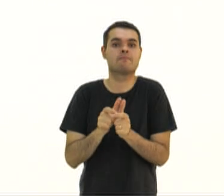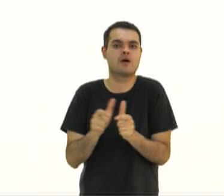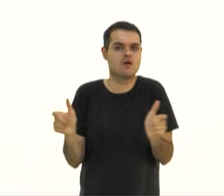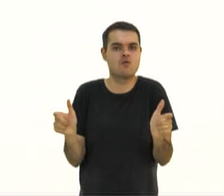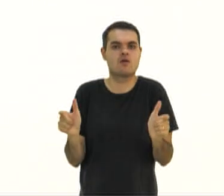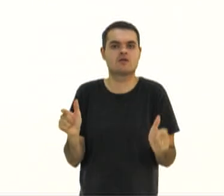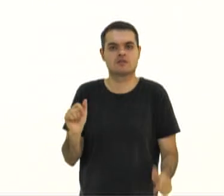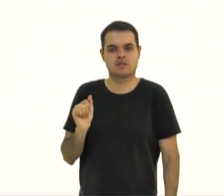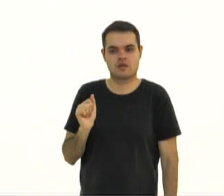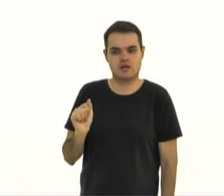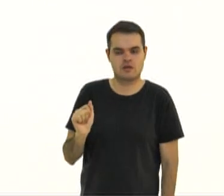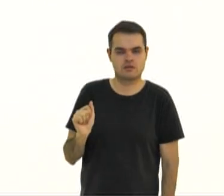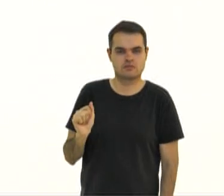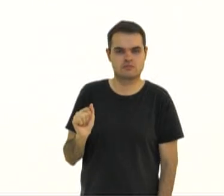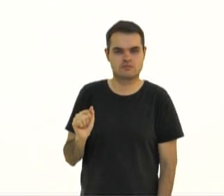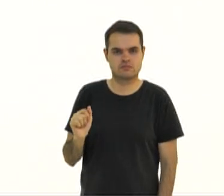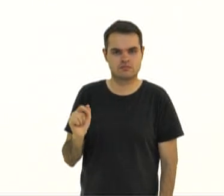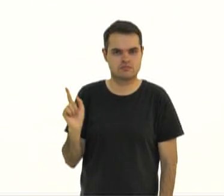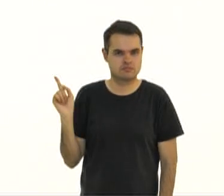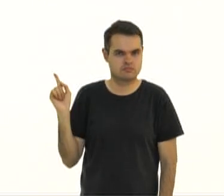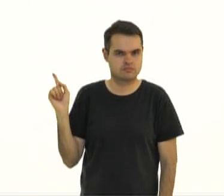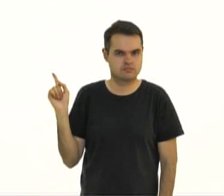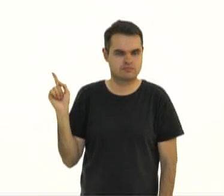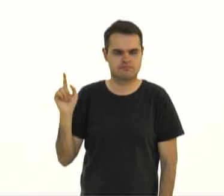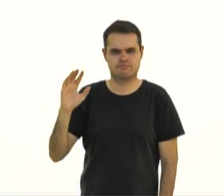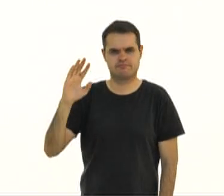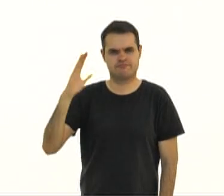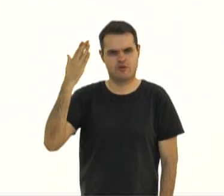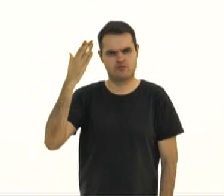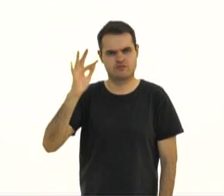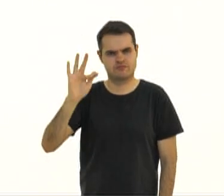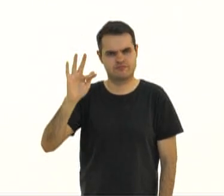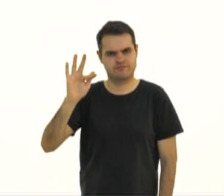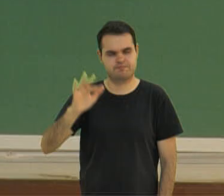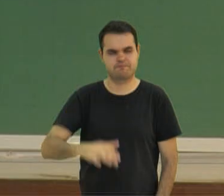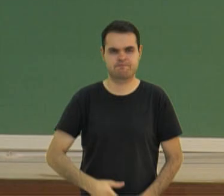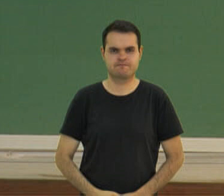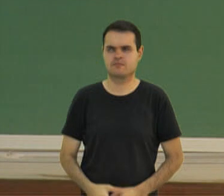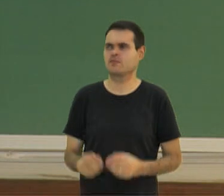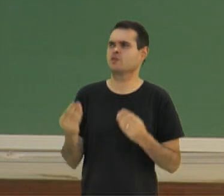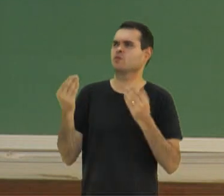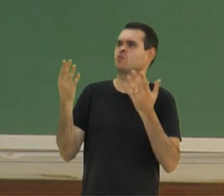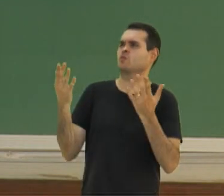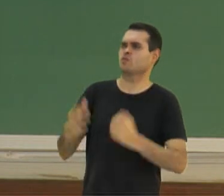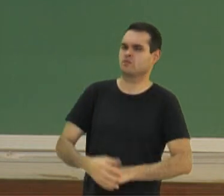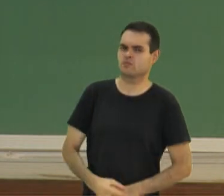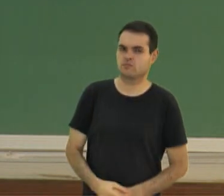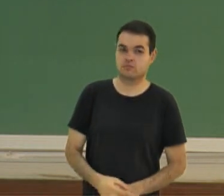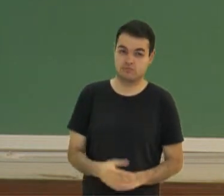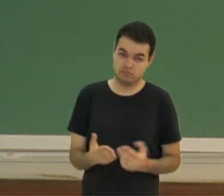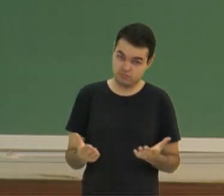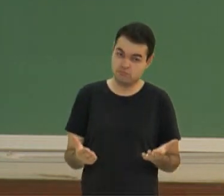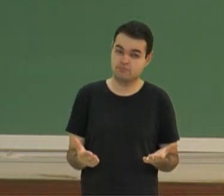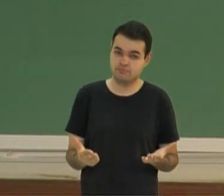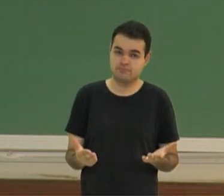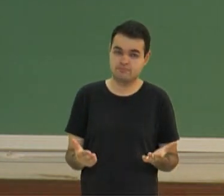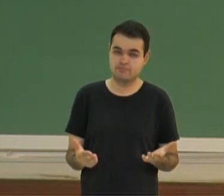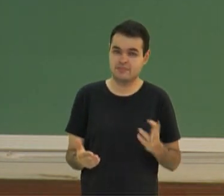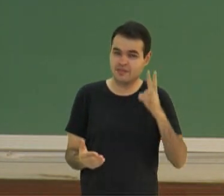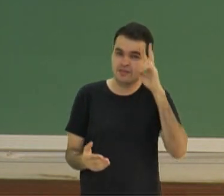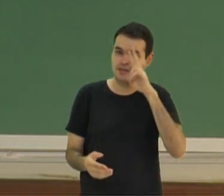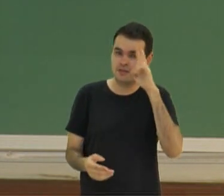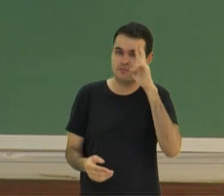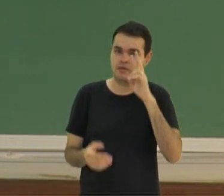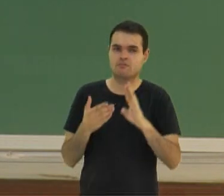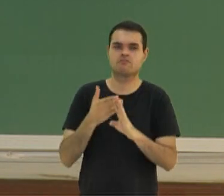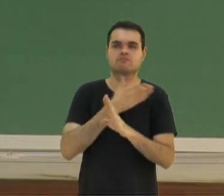A. E aí? Essa questão é falsa, né? Pô, professor, como assim, né? Pois bem, meus queridos, lembra da questão